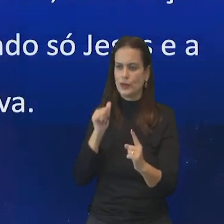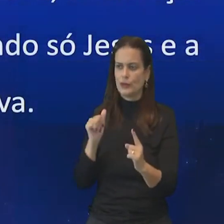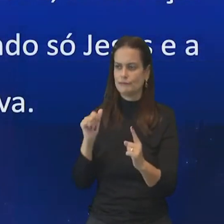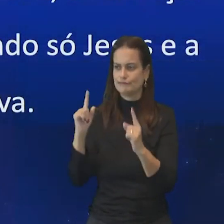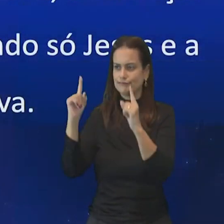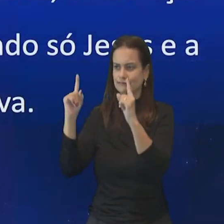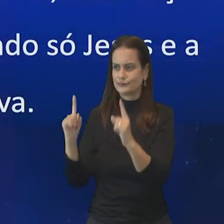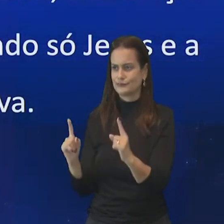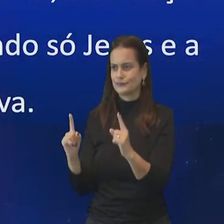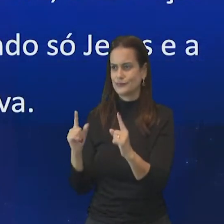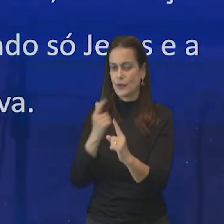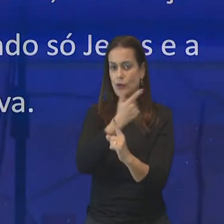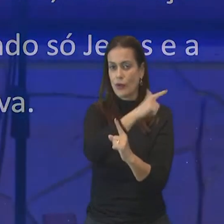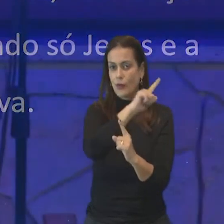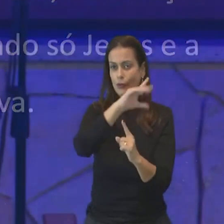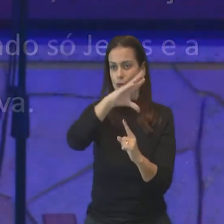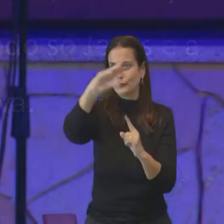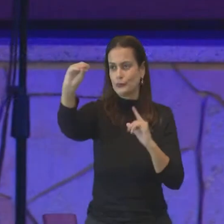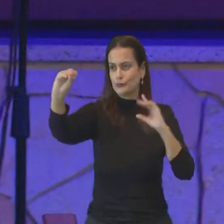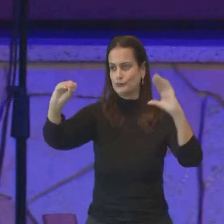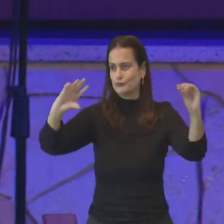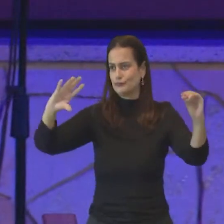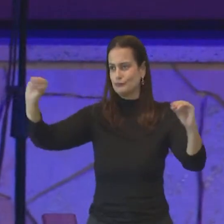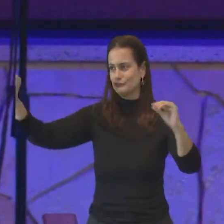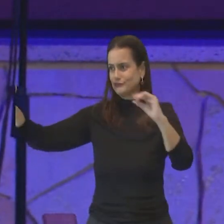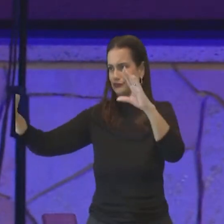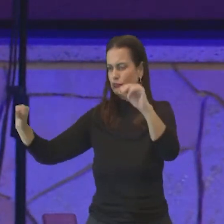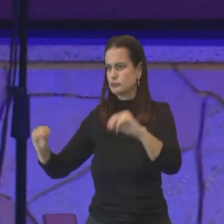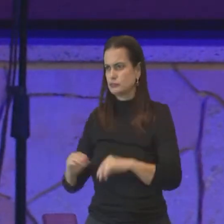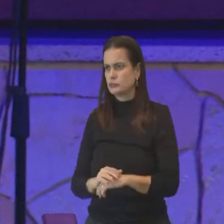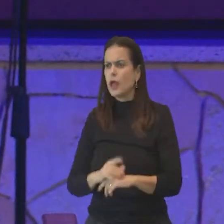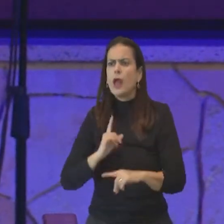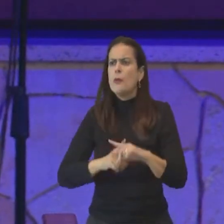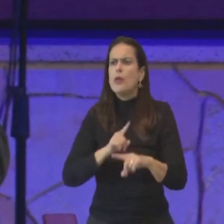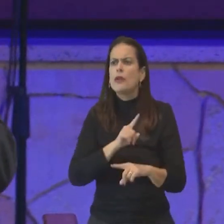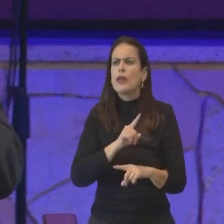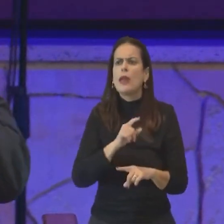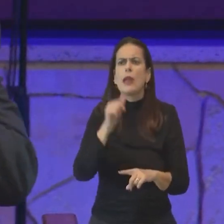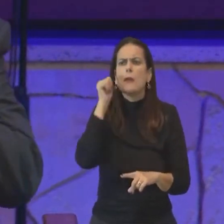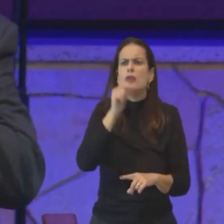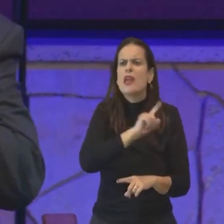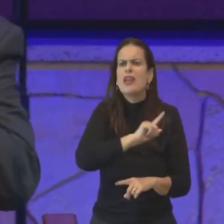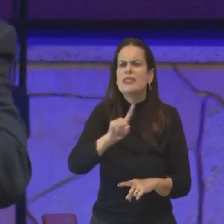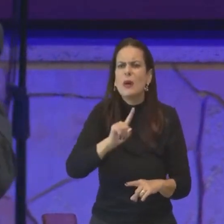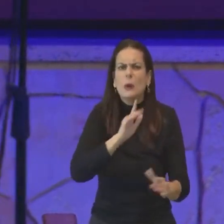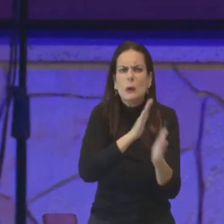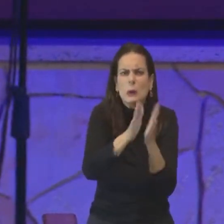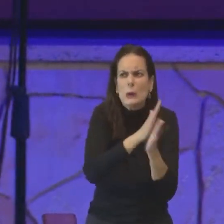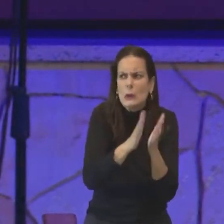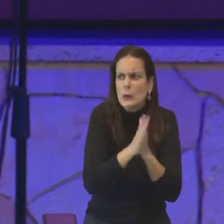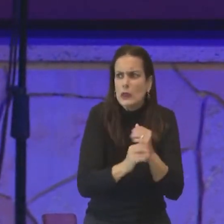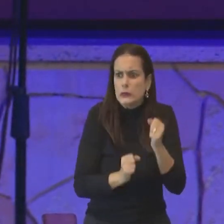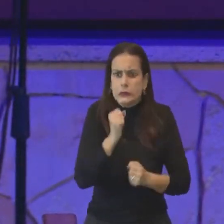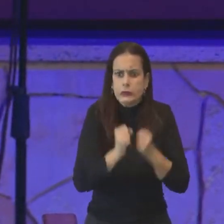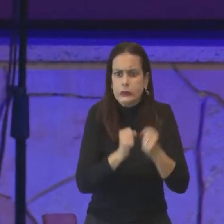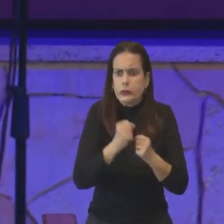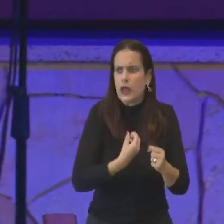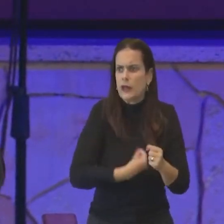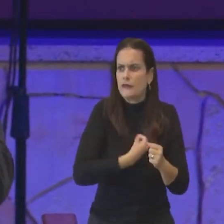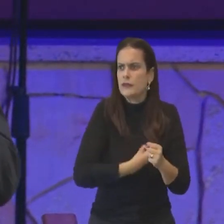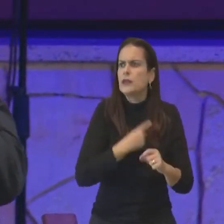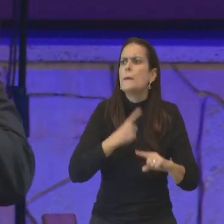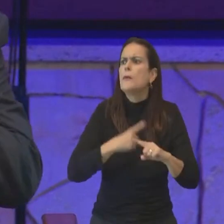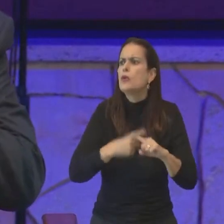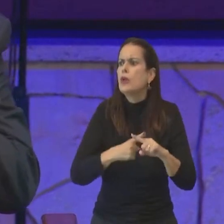interessante pensarmos, por que aquela mulher não saiu correndo? Não saiu correndo para salvar a sua vida? Aqueles que